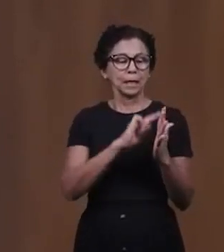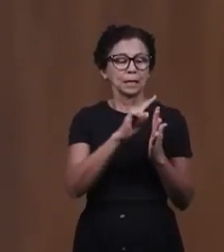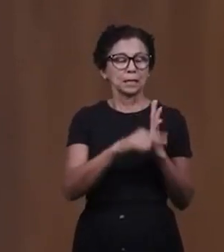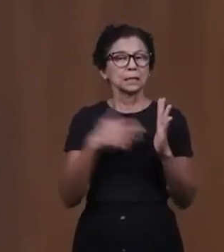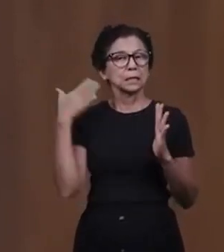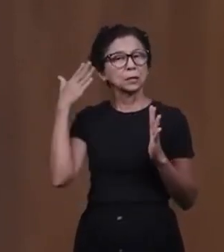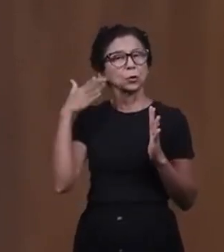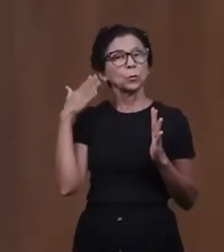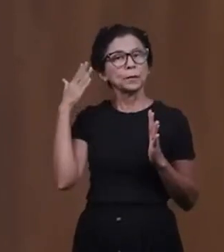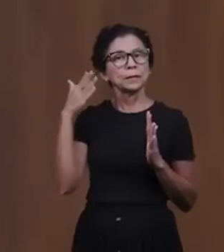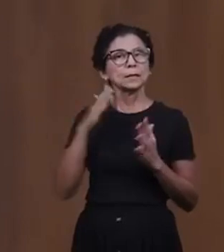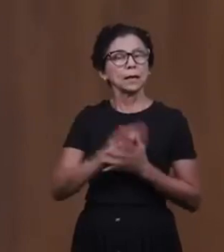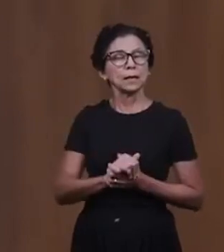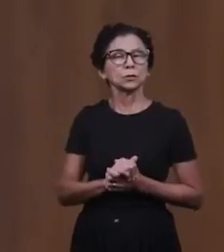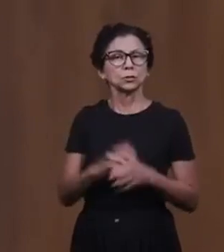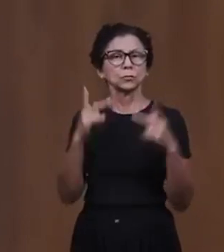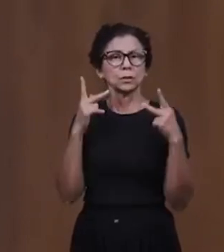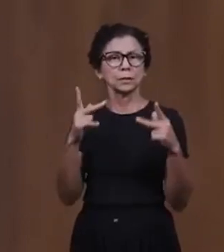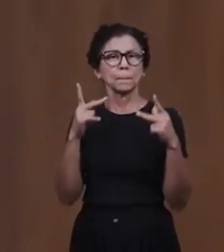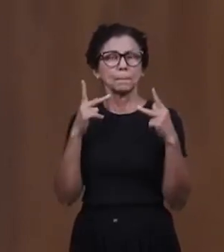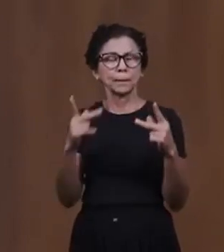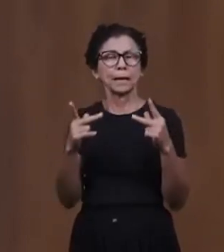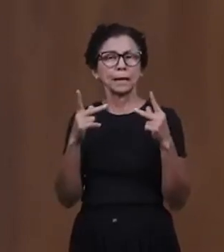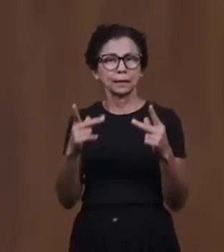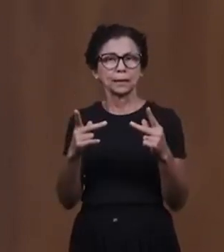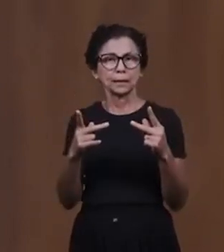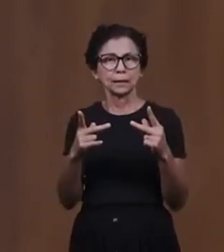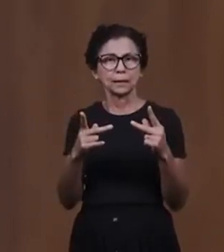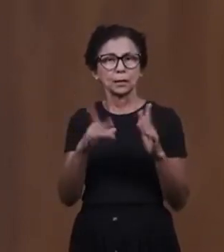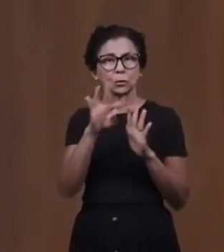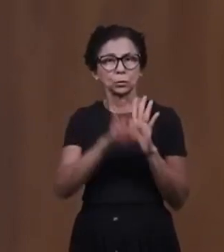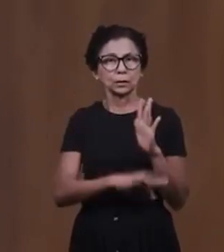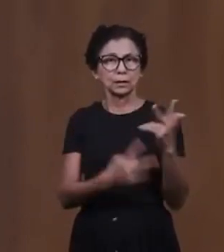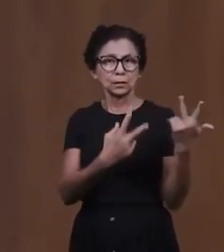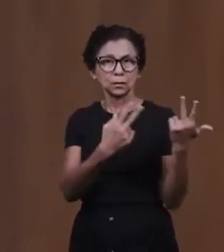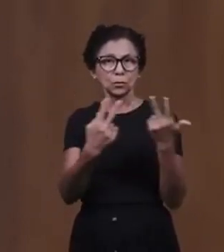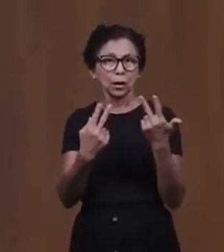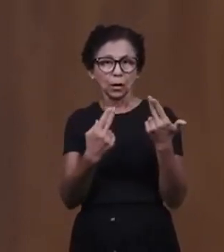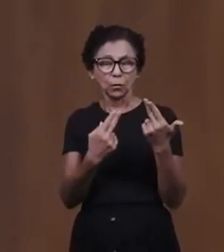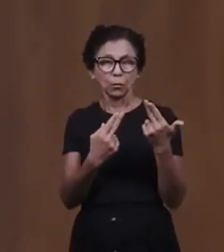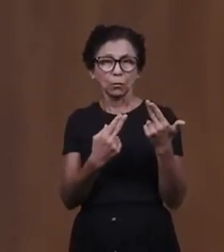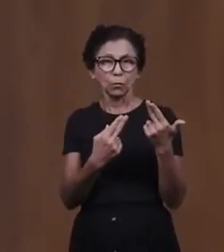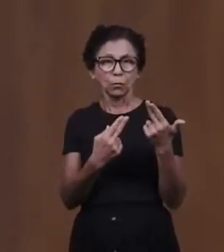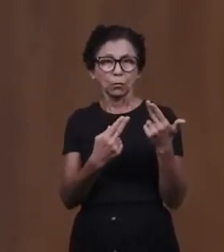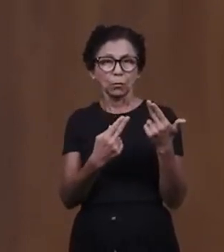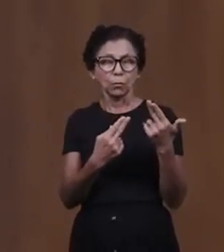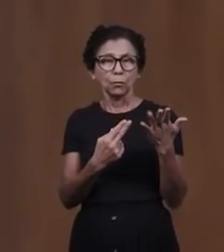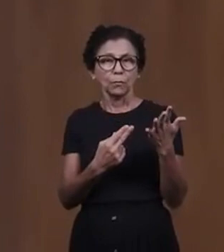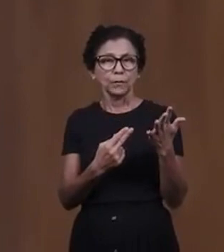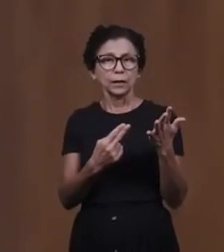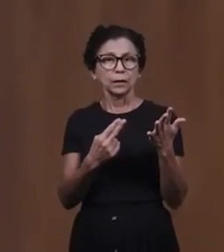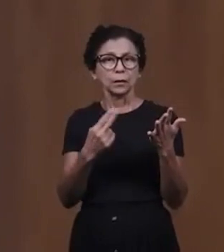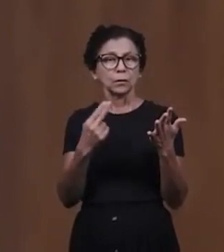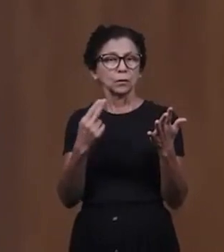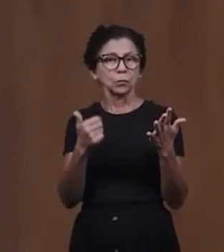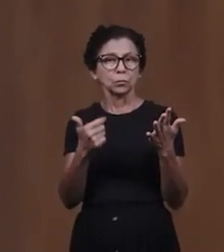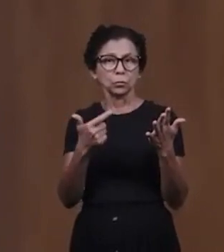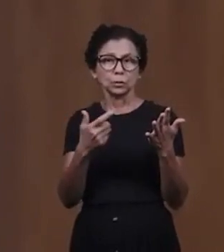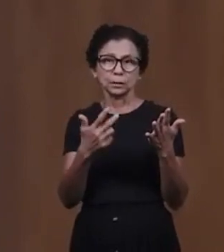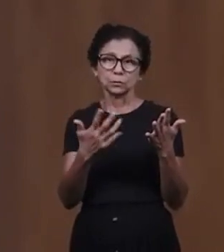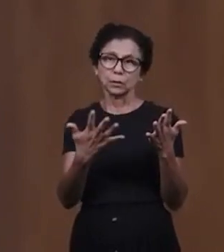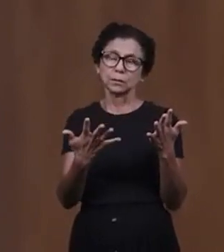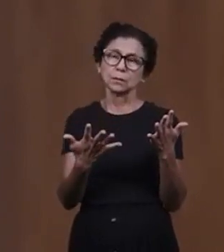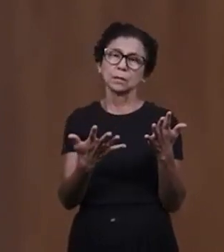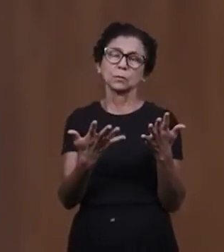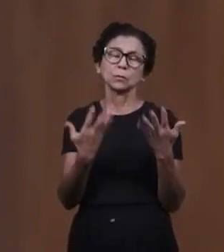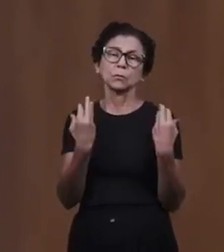pela locução intelectual, mas é o segredo, o mistério revelado pelo Espírito Santo, que é a importância